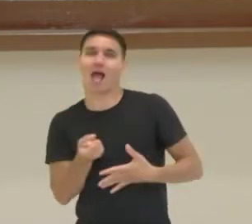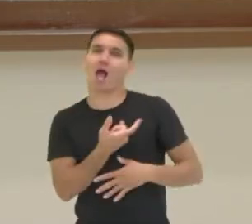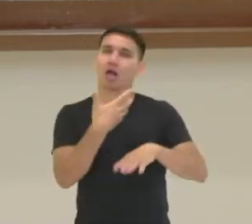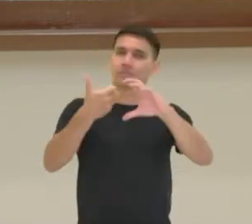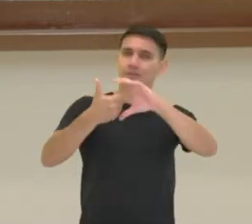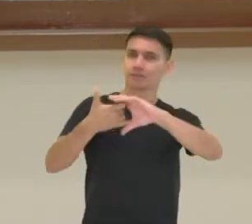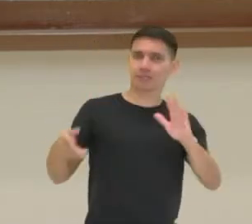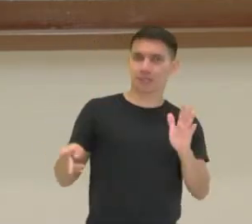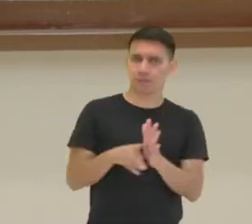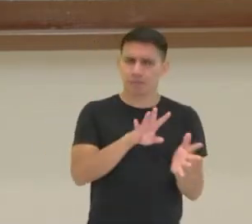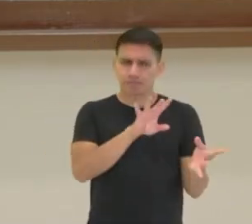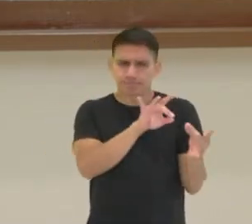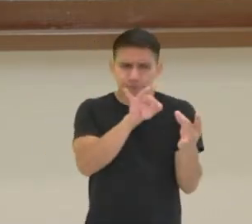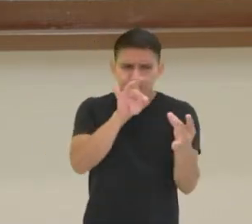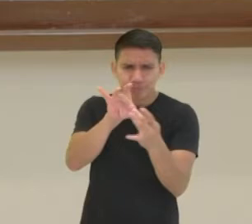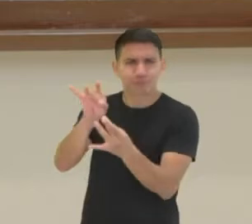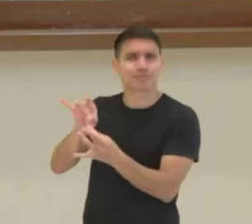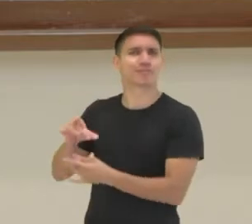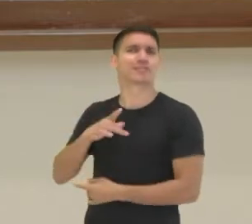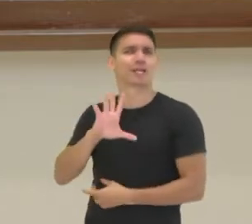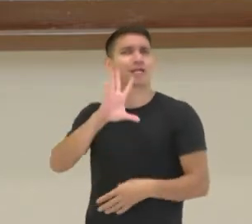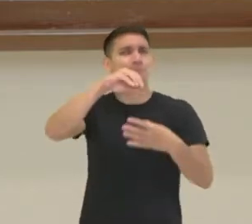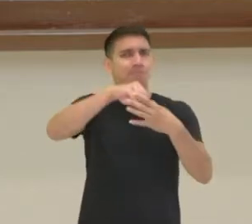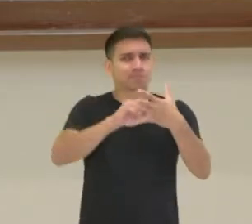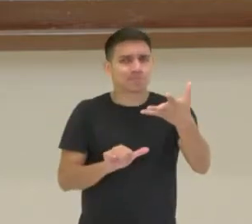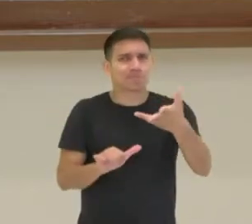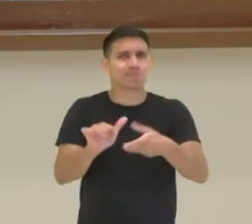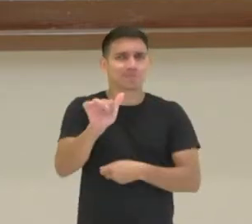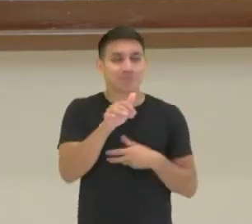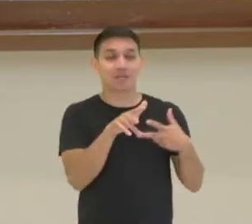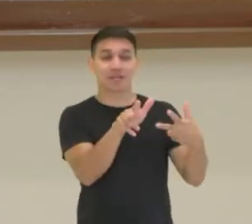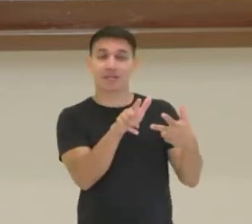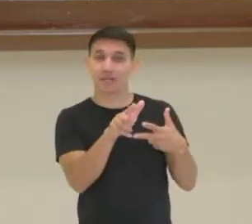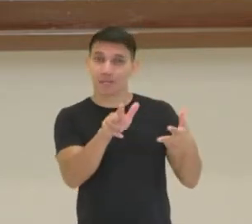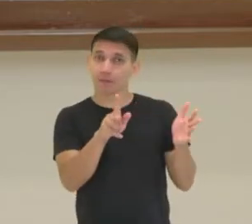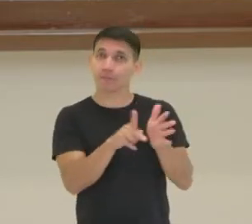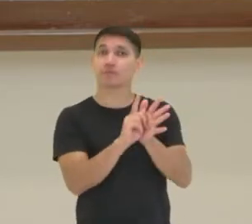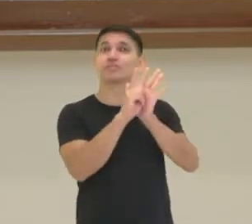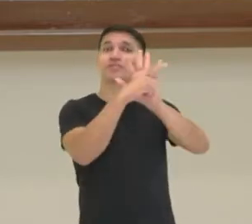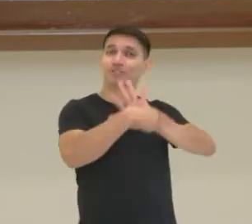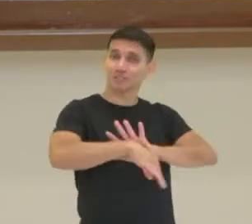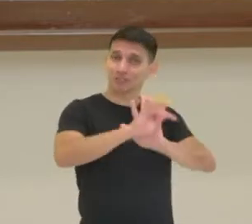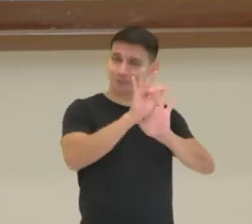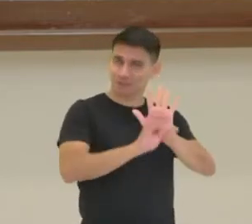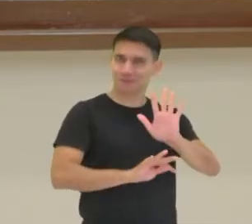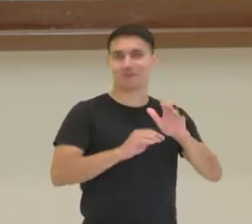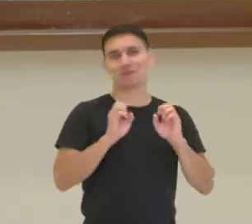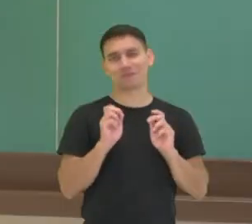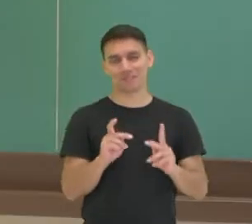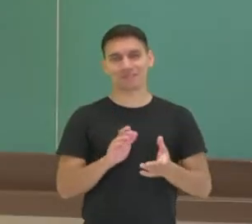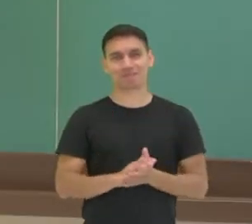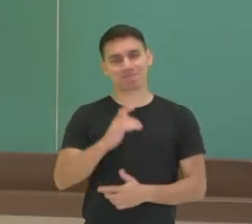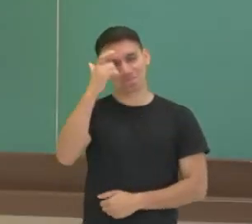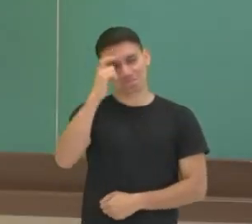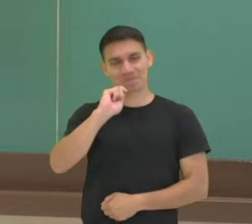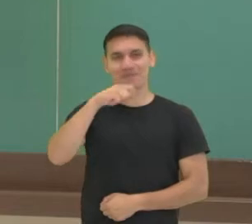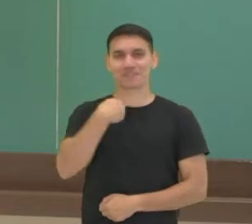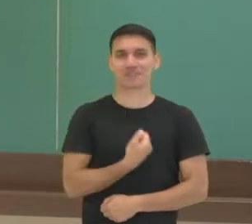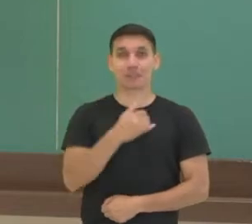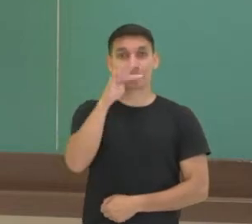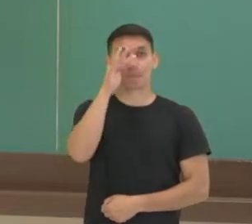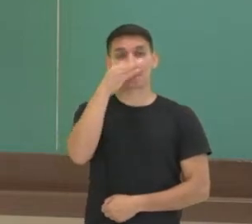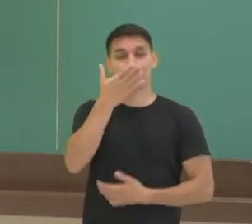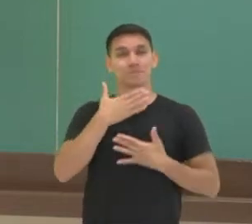algumas das especificidades que constituem a reportagem enquanto um gênero textual, ok? Eu sou a professora Rosa